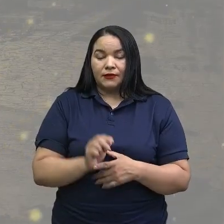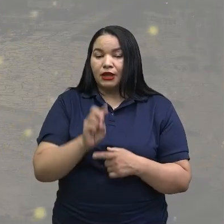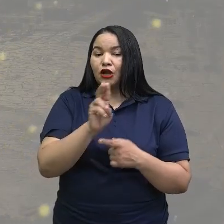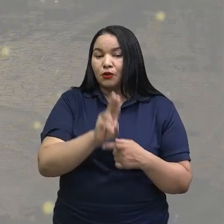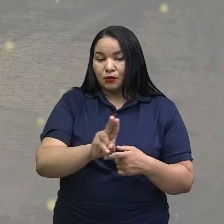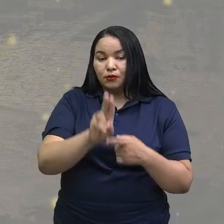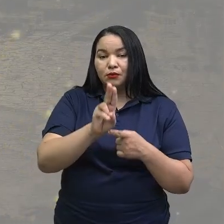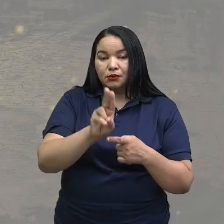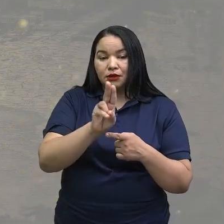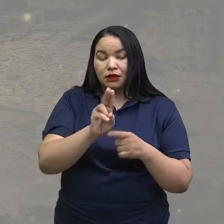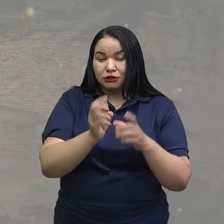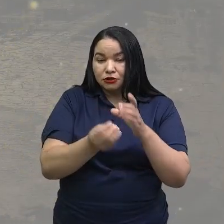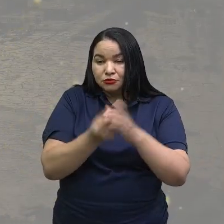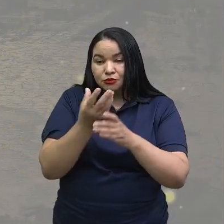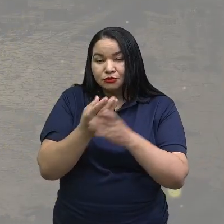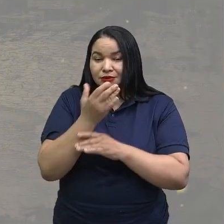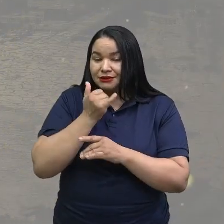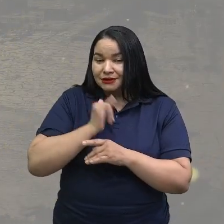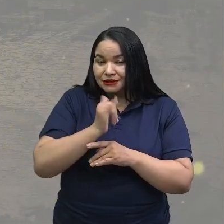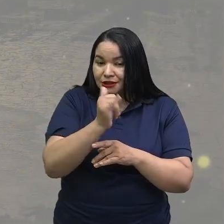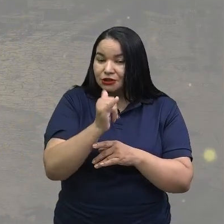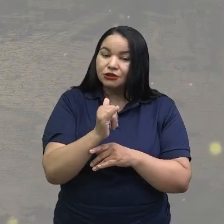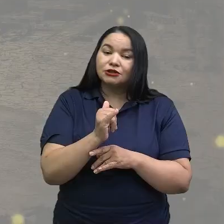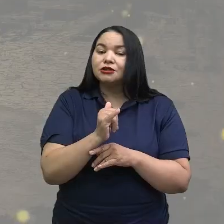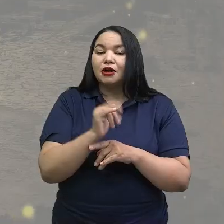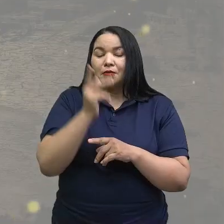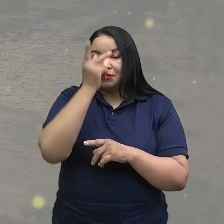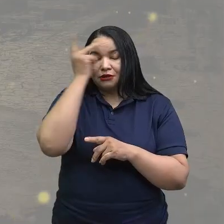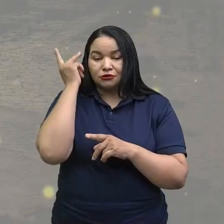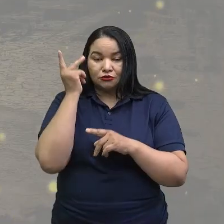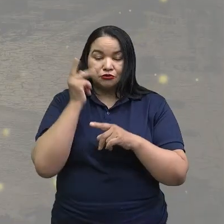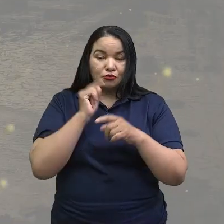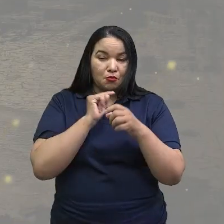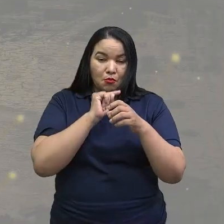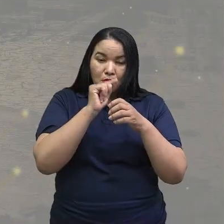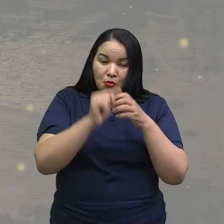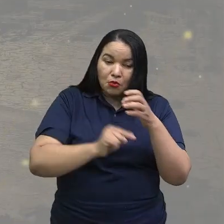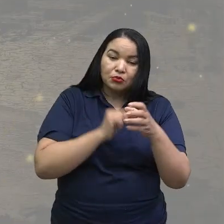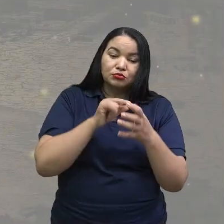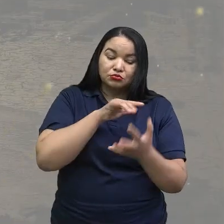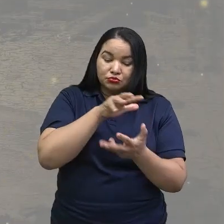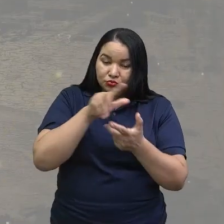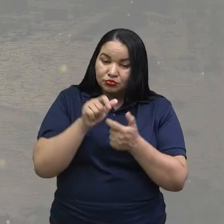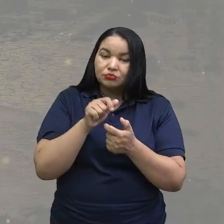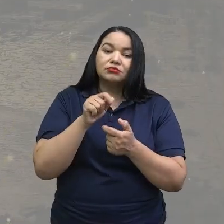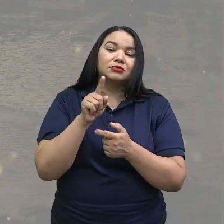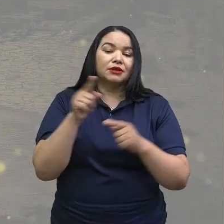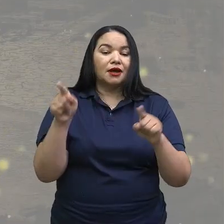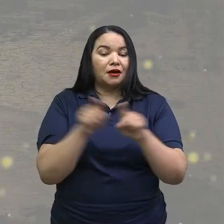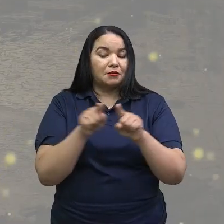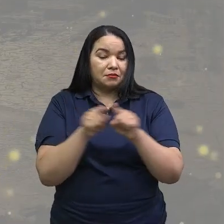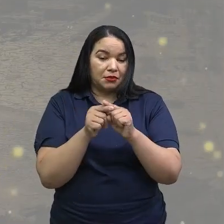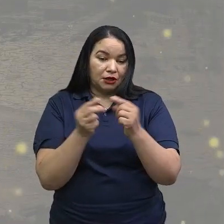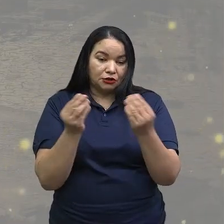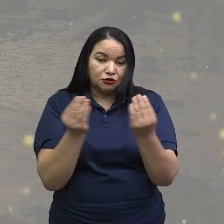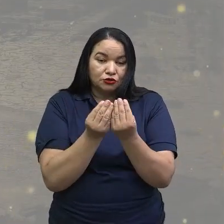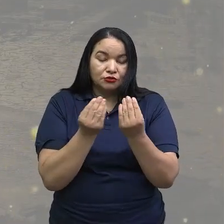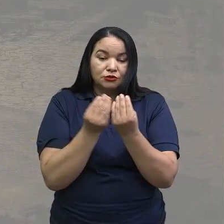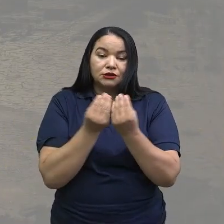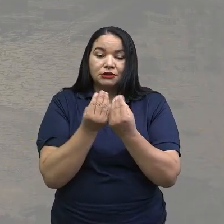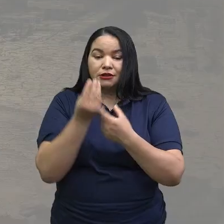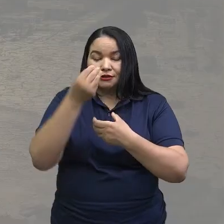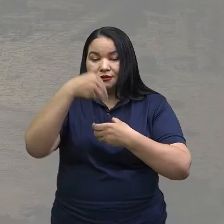produz energia para várias pessoas aí pelo mundo, né, energia elétrica, também é o mesmo elemento ali presente